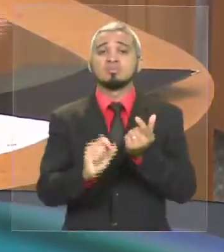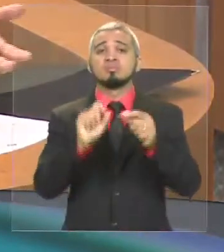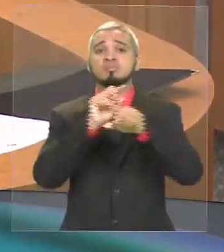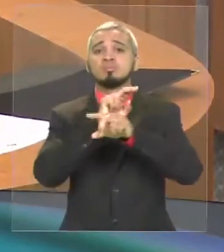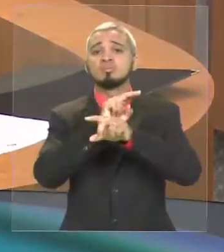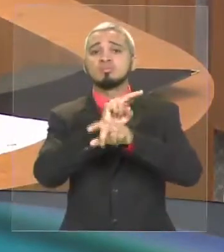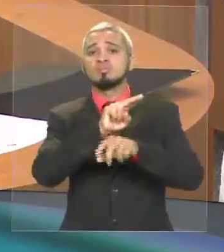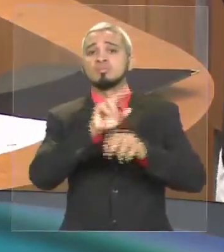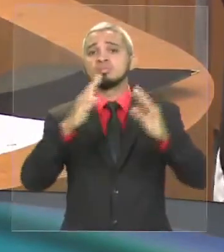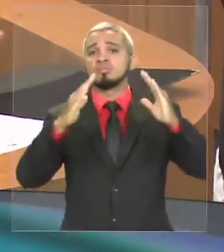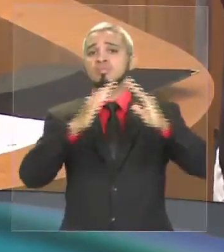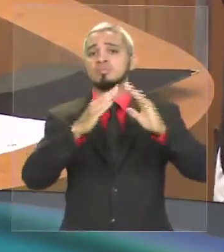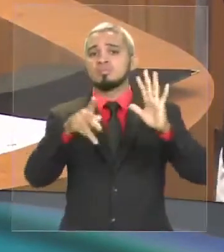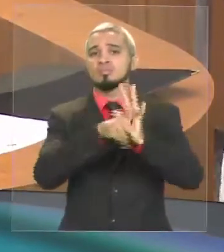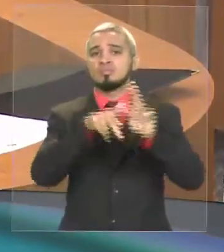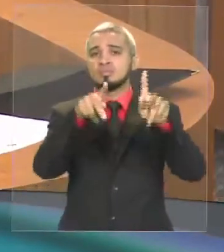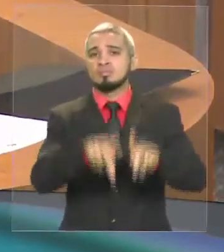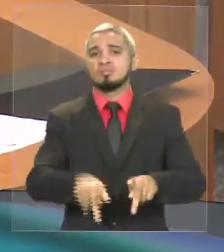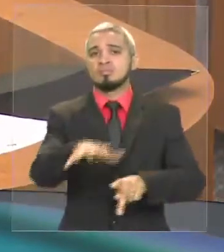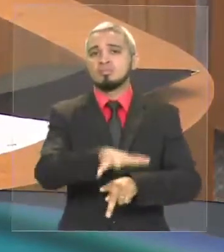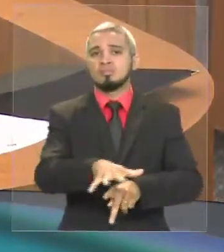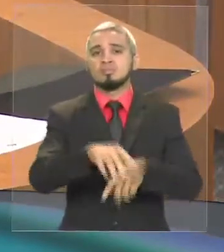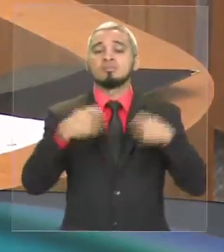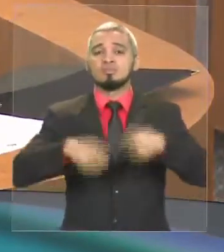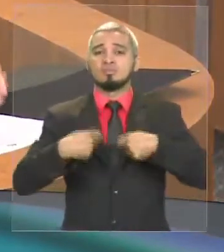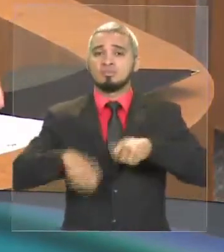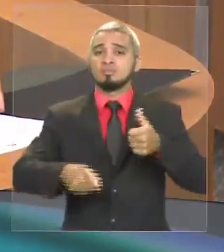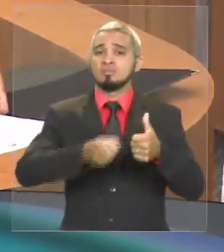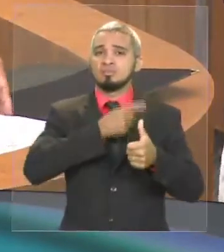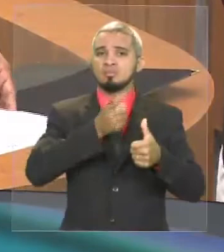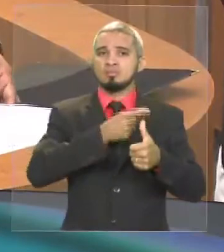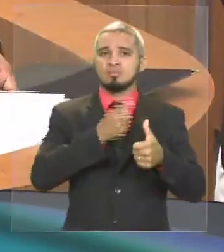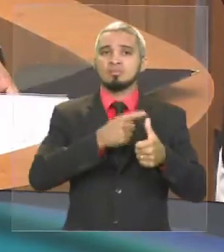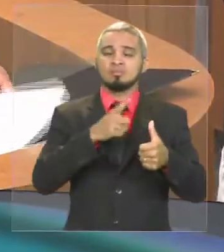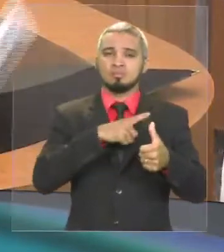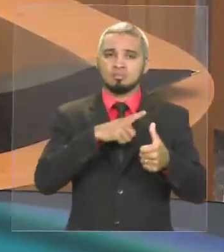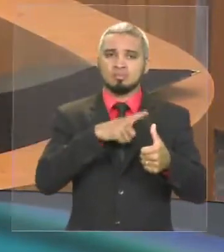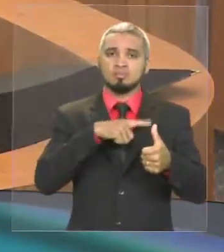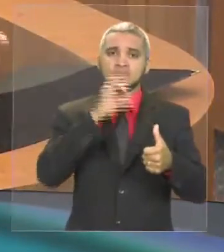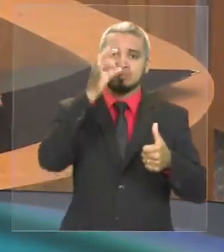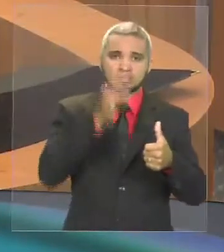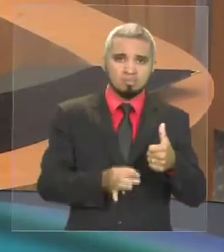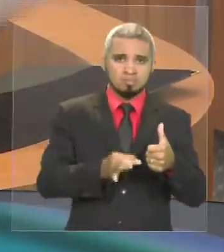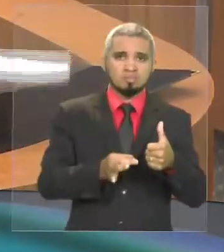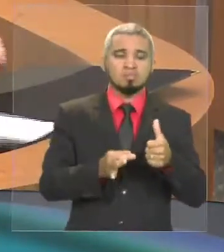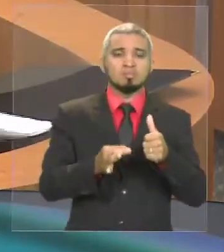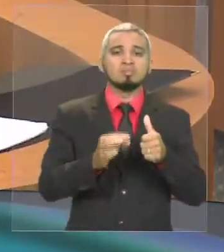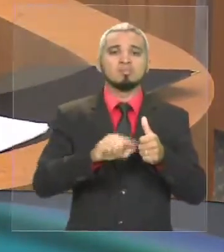tem que dar o exemplo para os demais órgãos públicos e ter acessibilidade plena